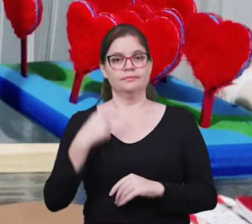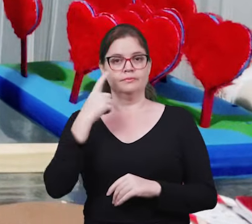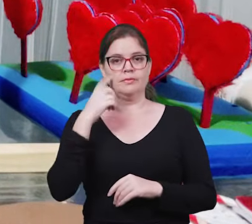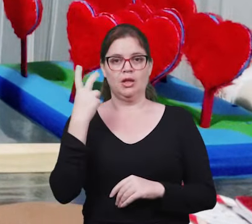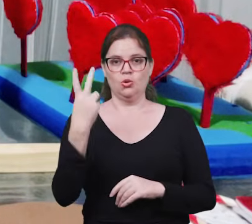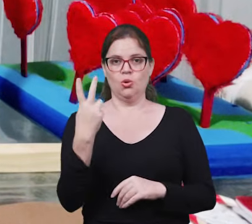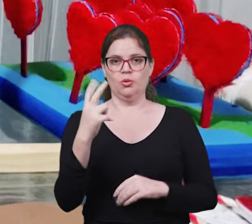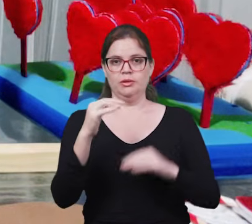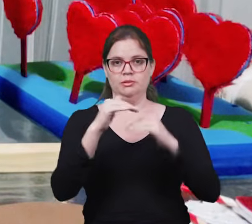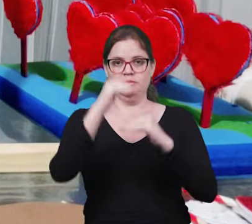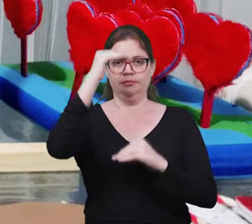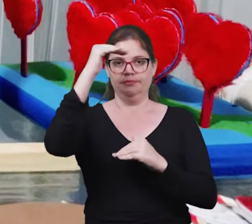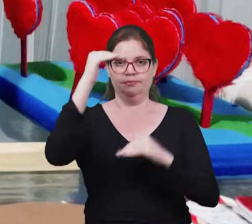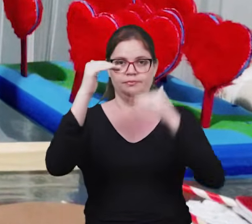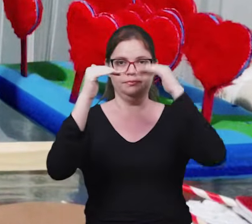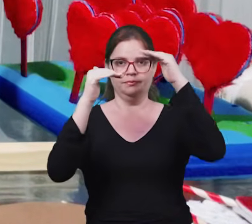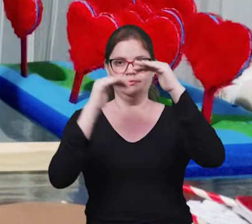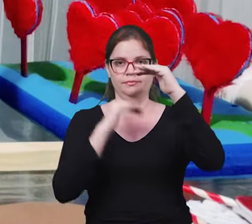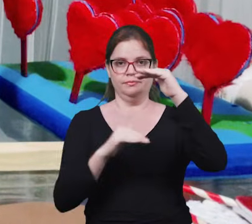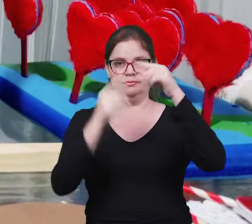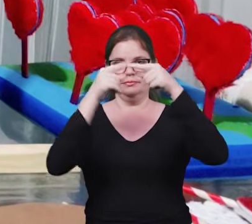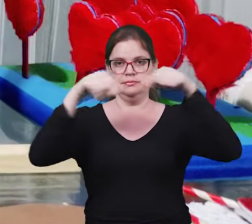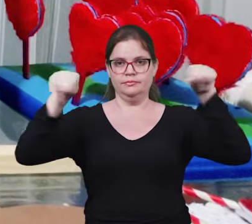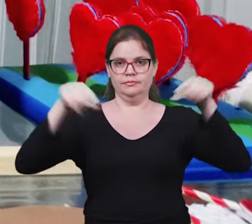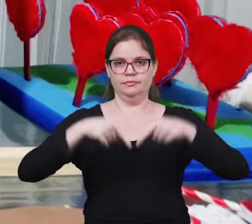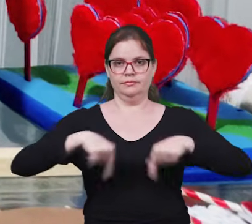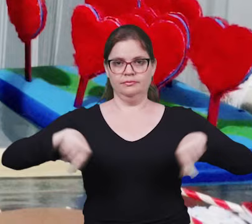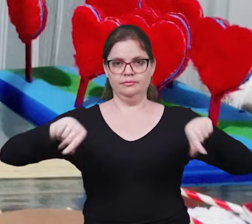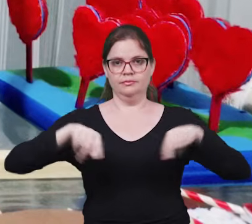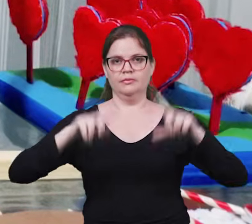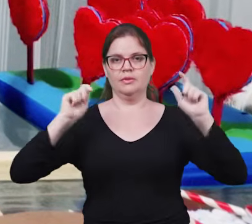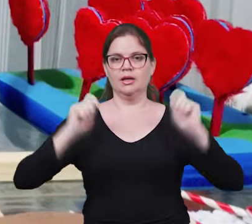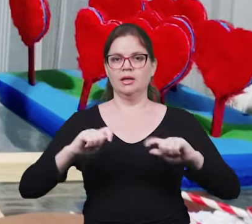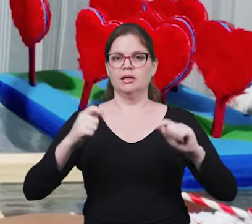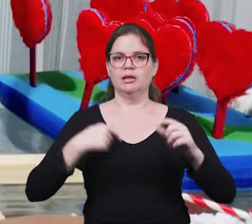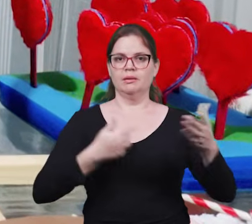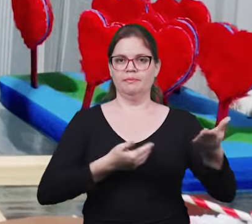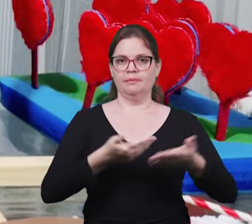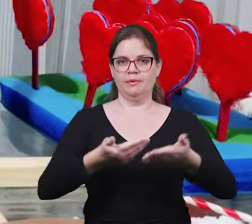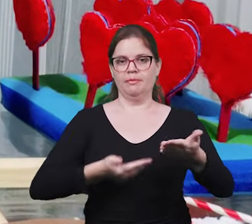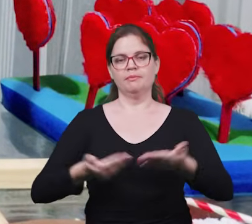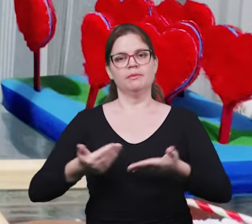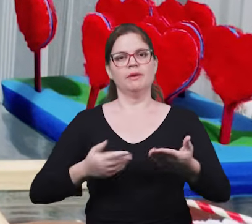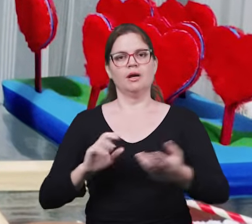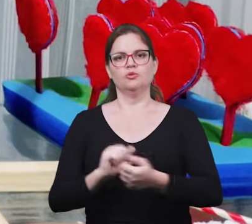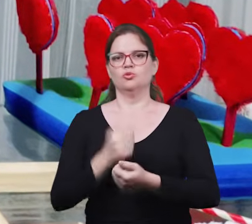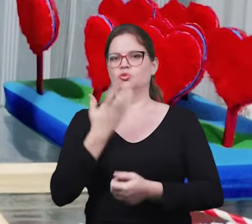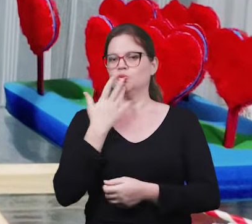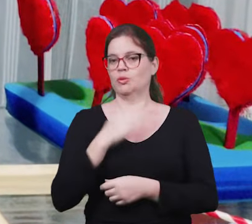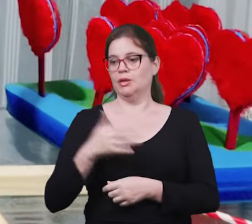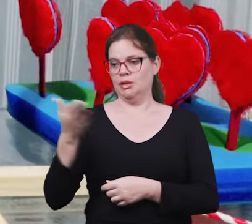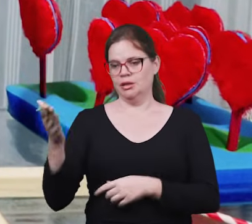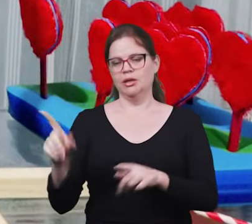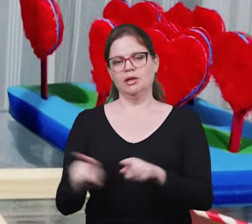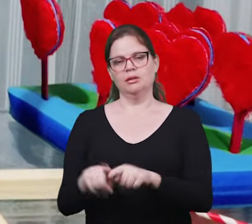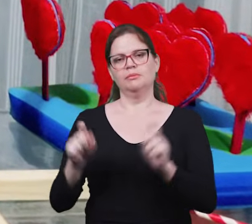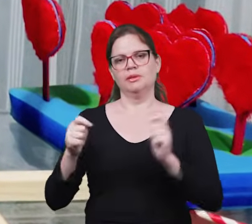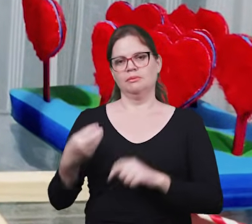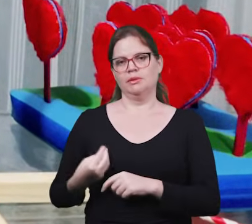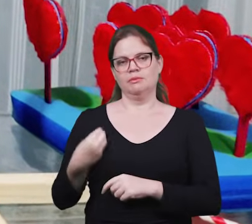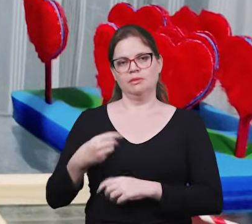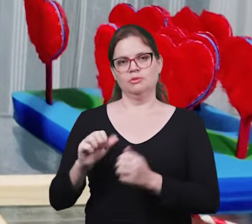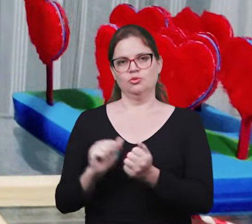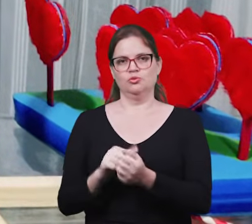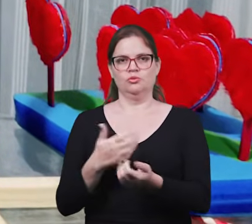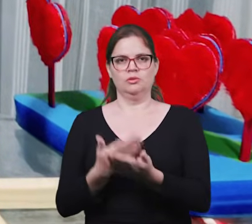níveis aqui de alturas, o de cima e o de baixo, para que eu possa interagir com essa criança e ela possa participar ativamente da